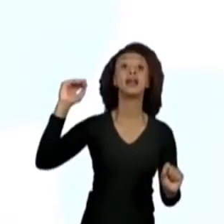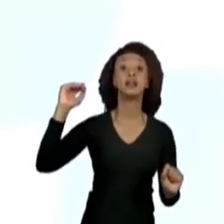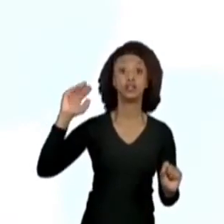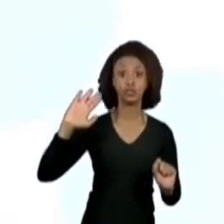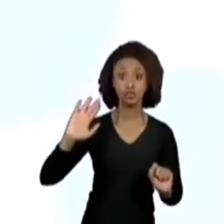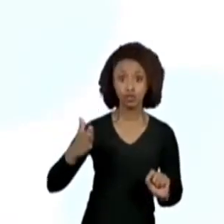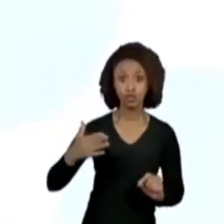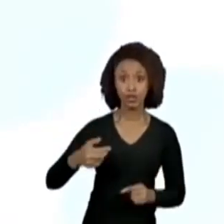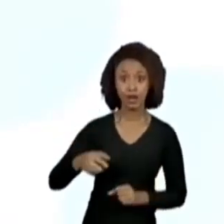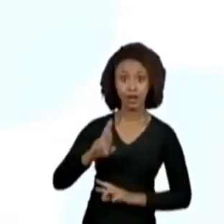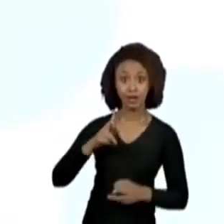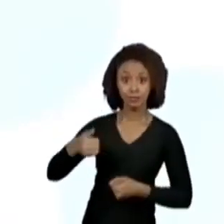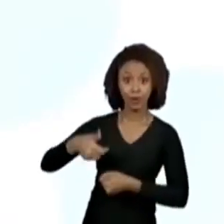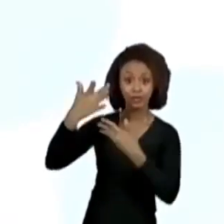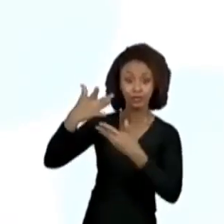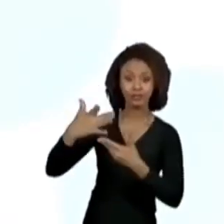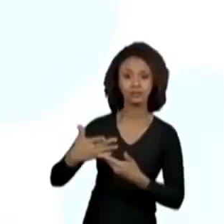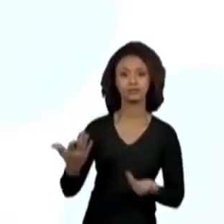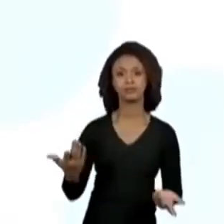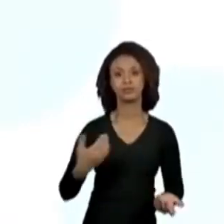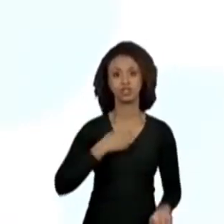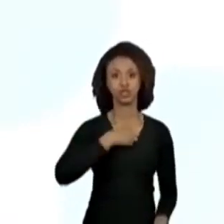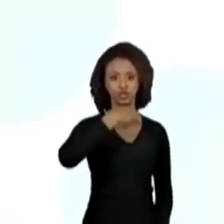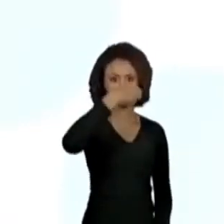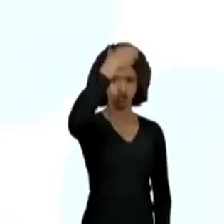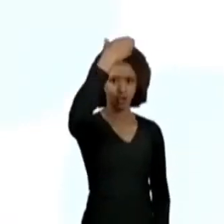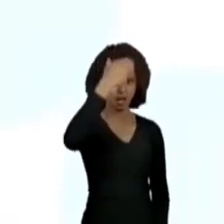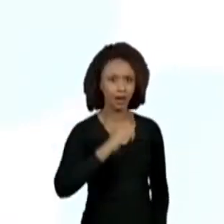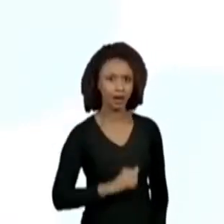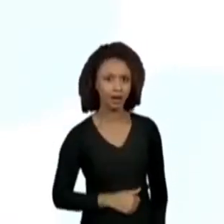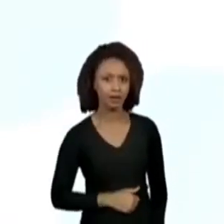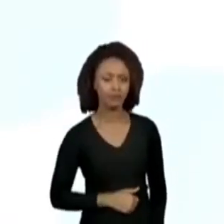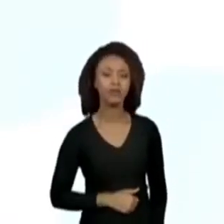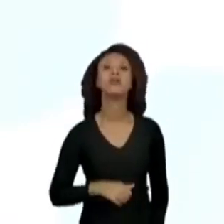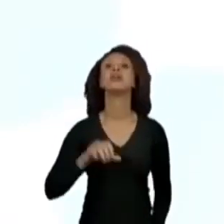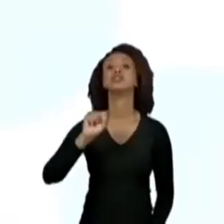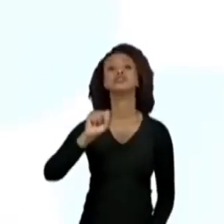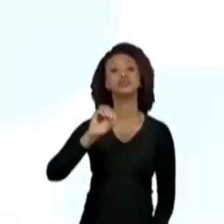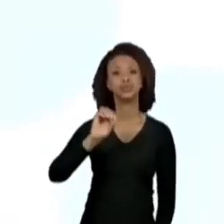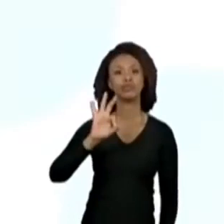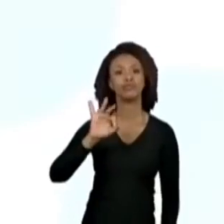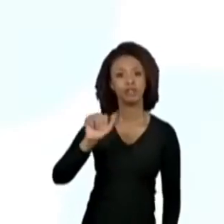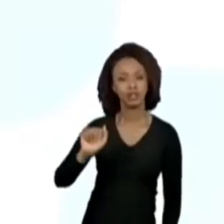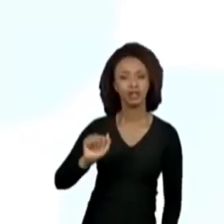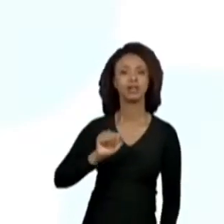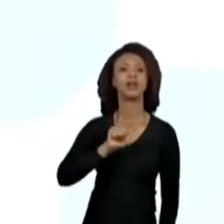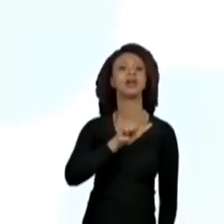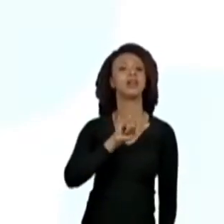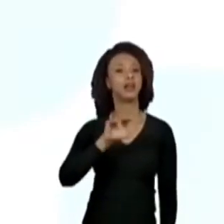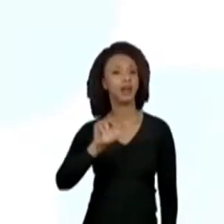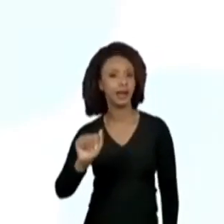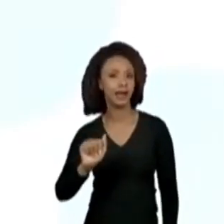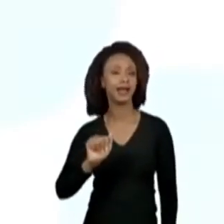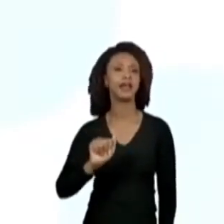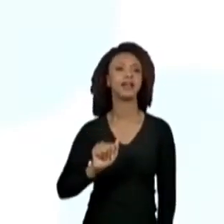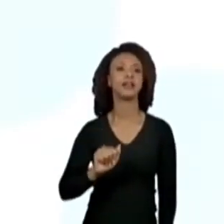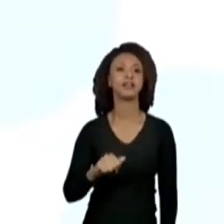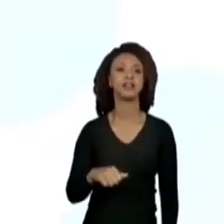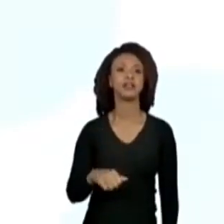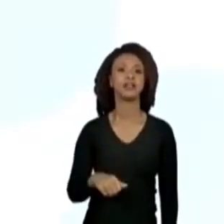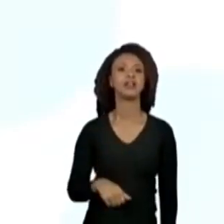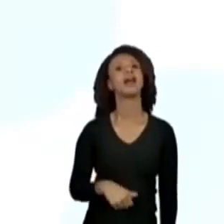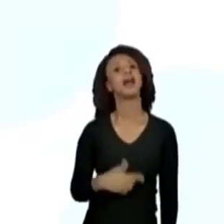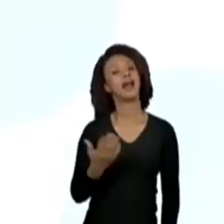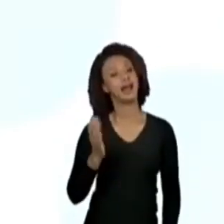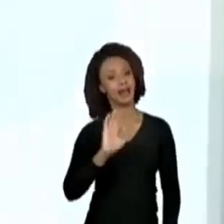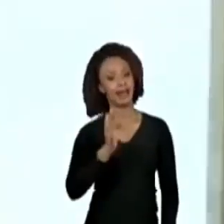gente? A girafa. A girafa? Sofia, a Olivia, a girafa, Maísa. Porque ela tem o pescoço